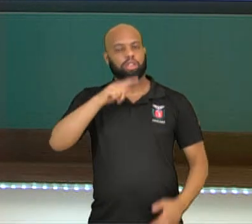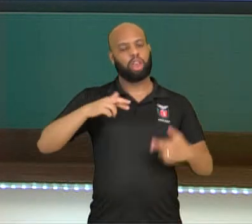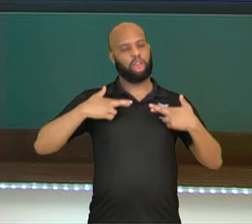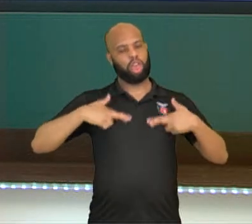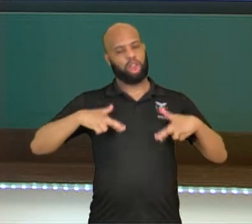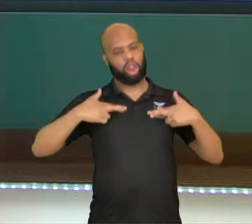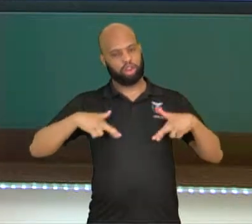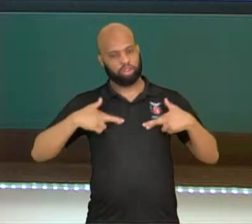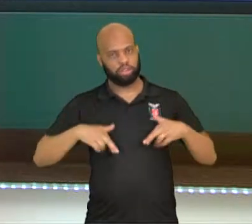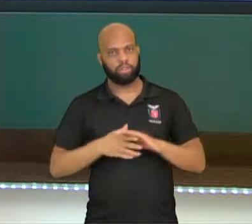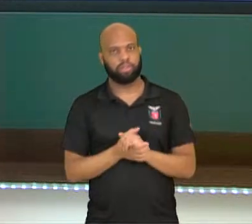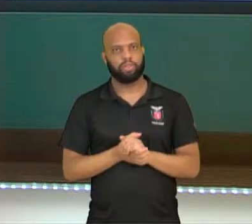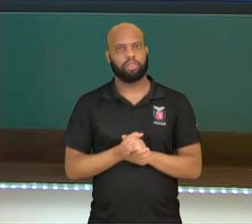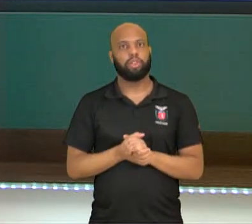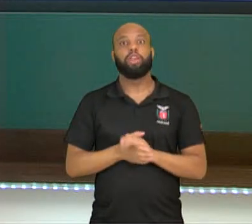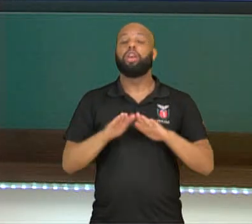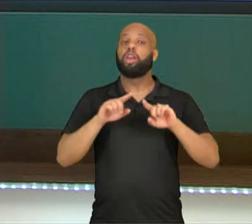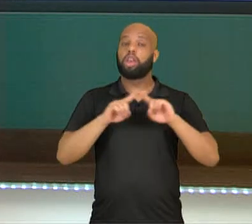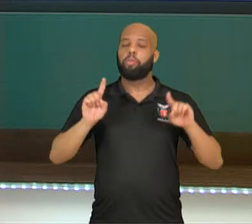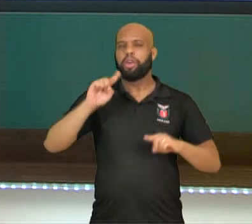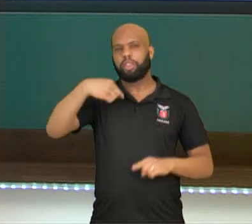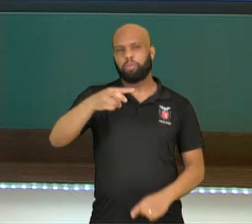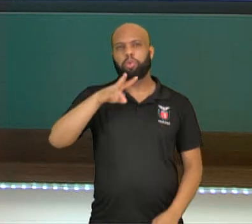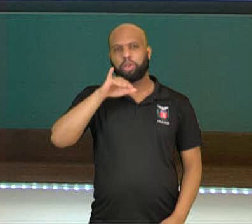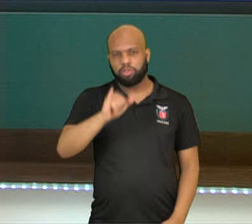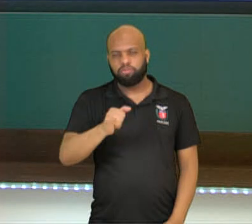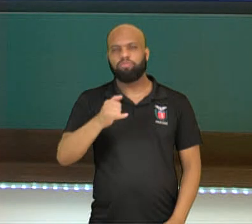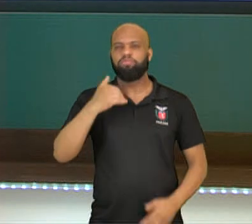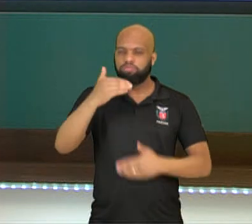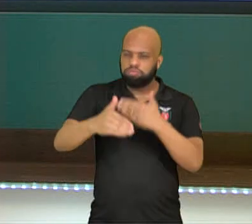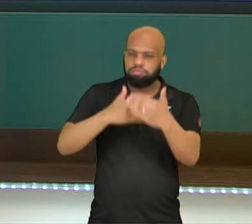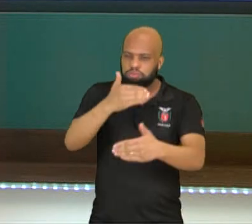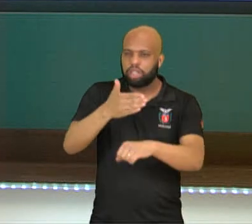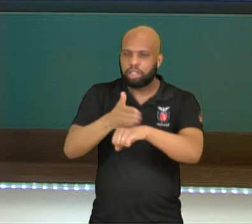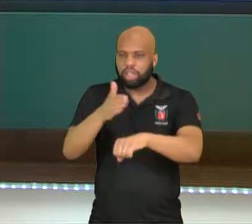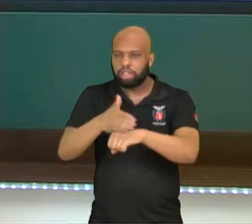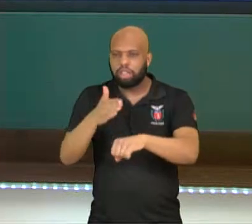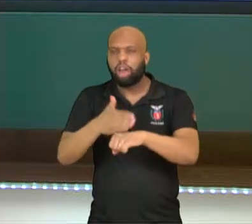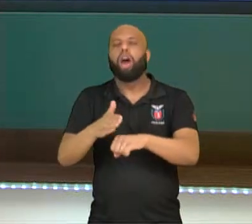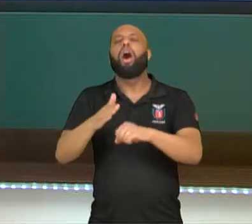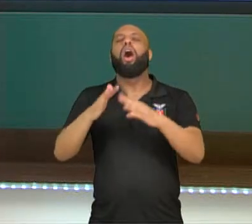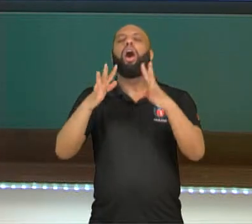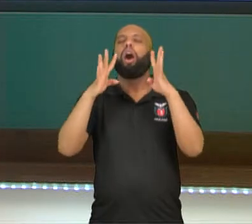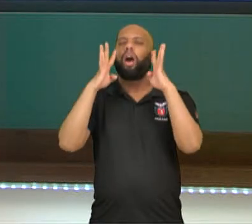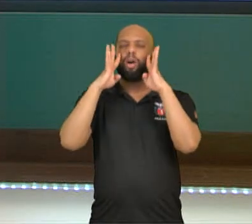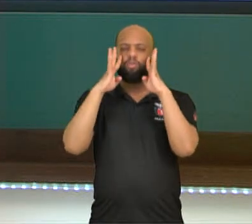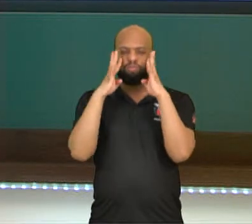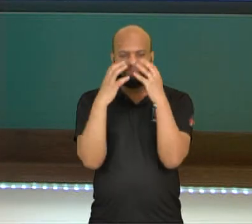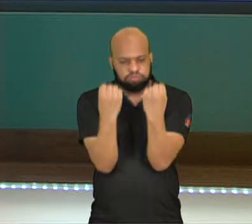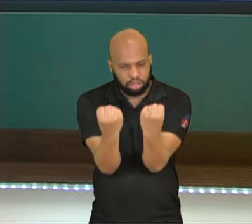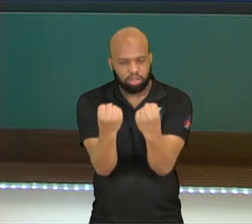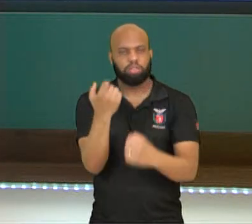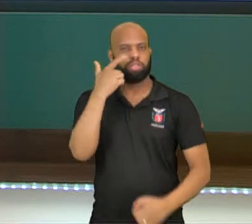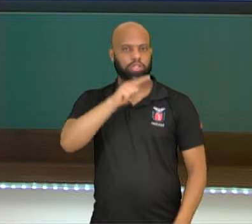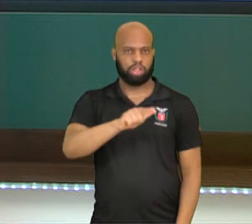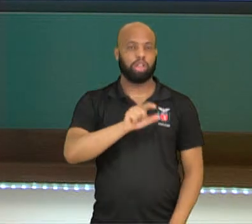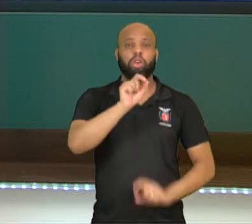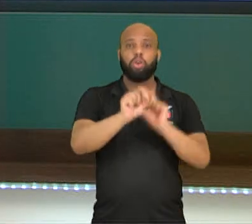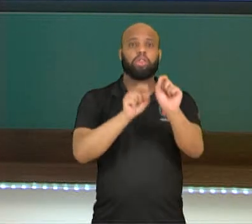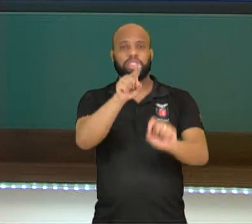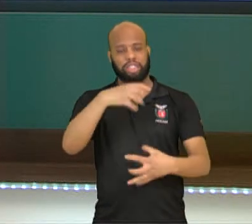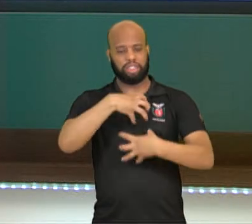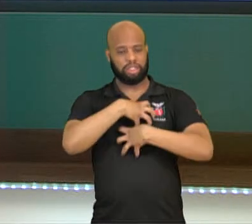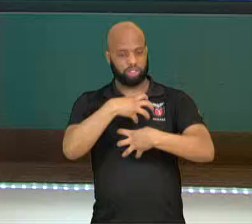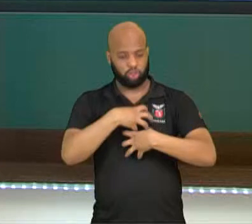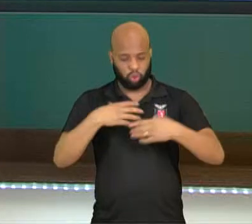relaxar. Mas eu acredito que depois de um tempinho praticando ali, vocês conseguiram. Quais que foram essas sensações? Como que vocês se sentiram em